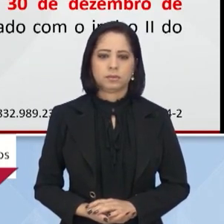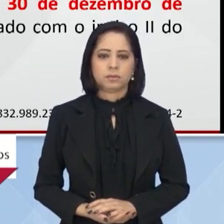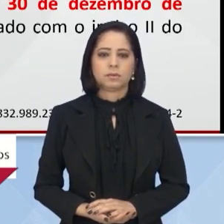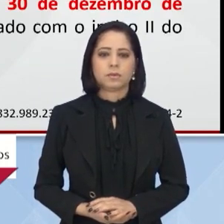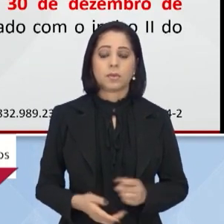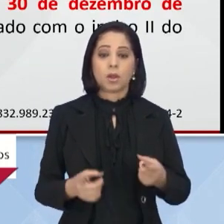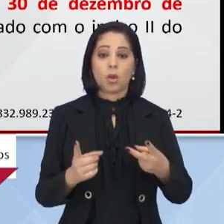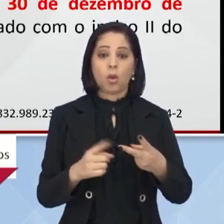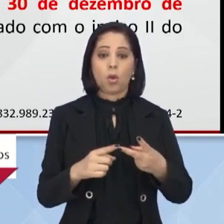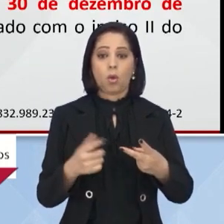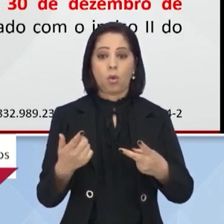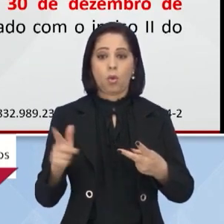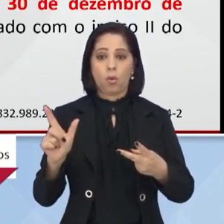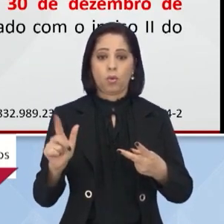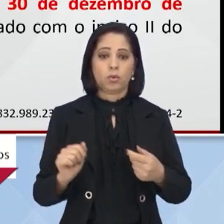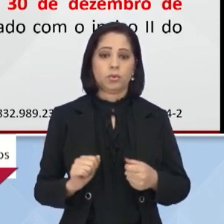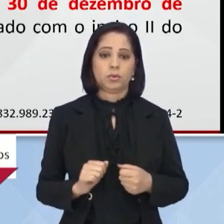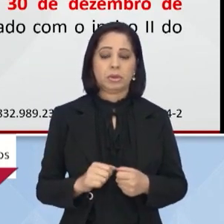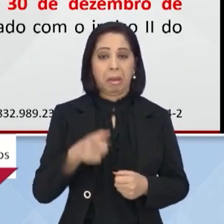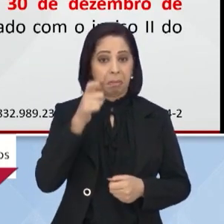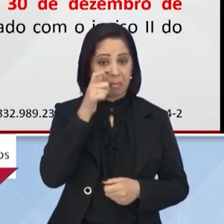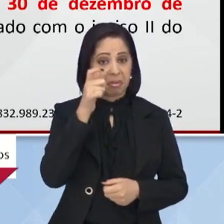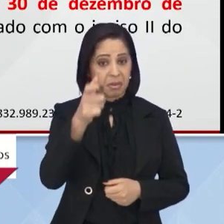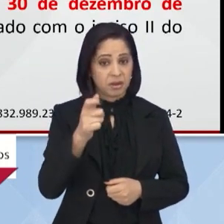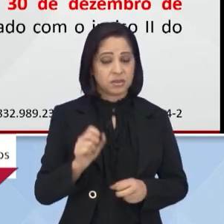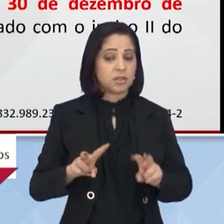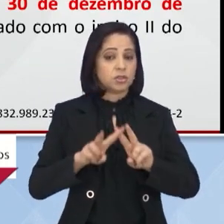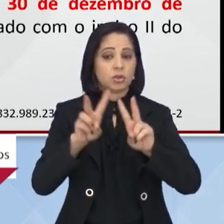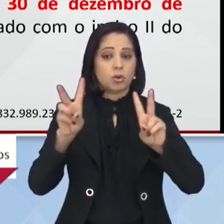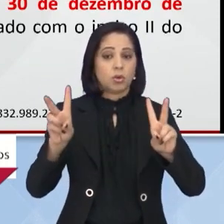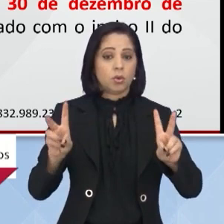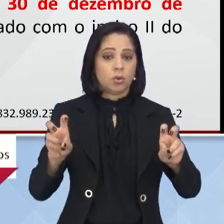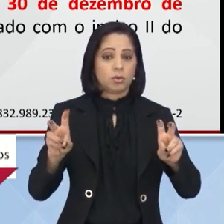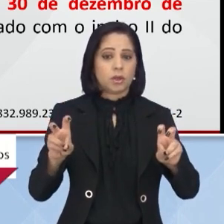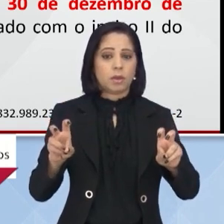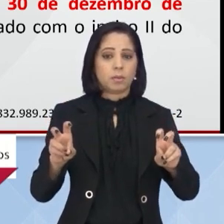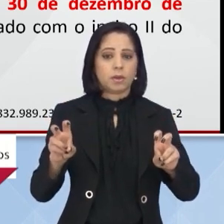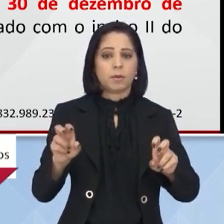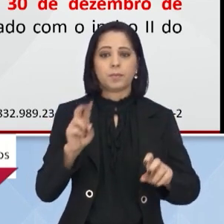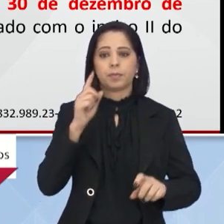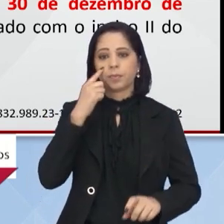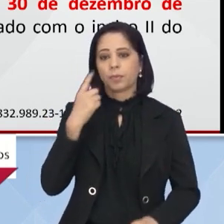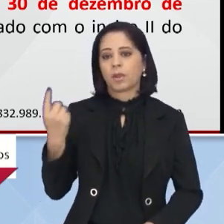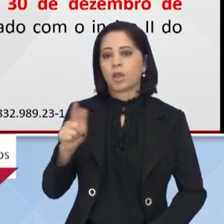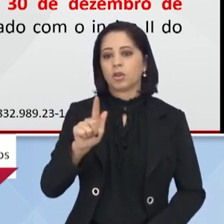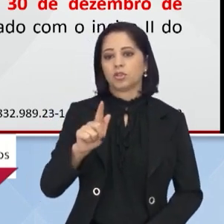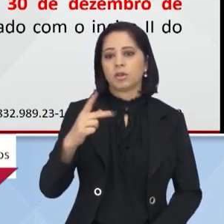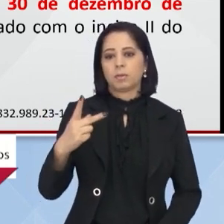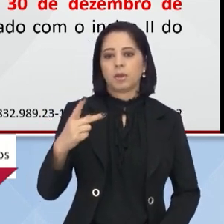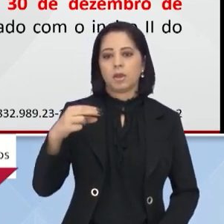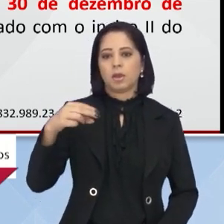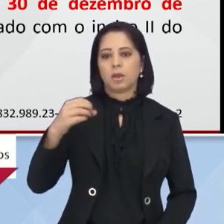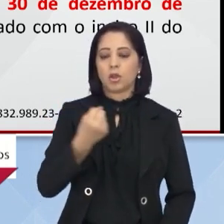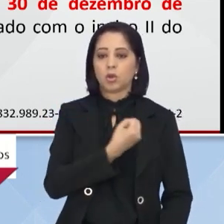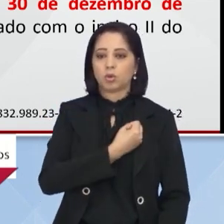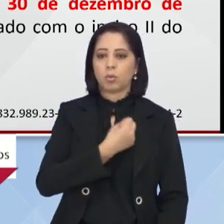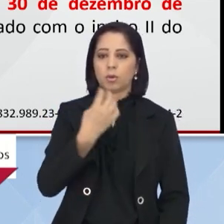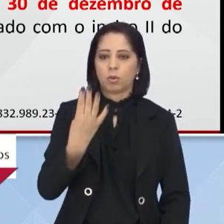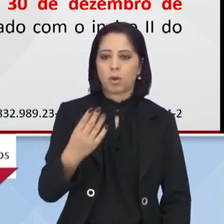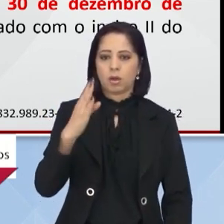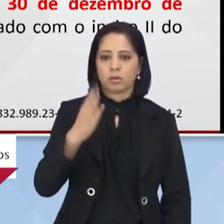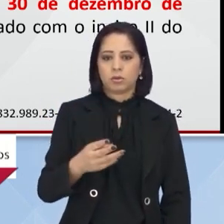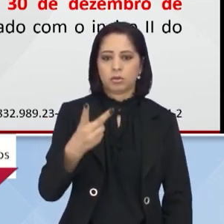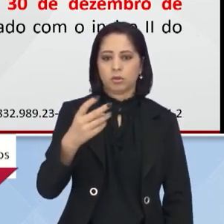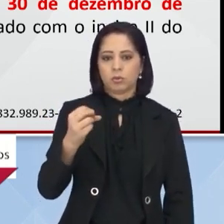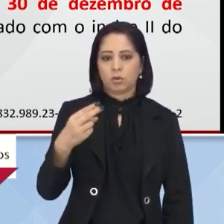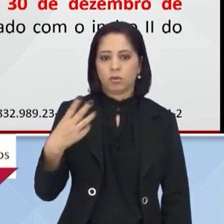o outro comunicado e esse é bem interessante diz respeito é o comunicado GP número 0424 e em que o tribunal